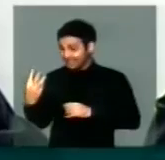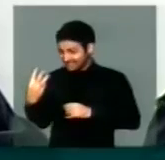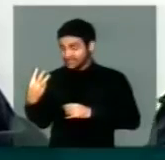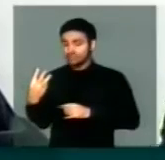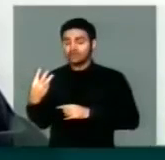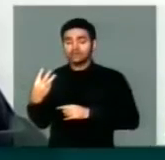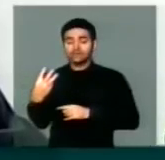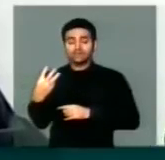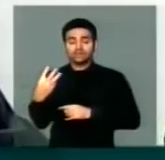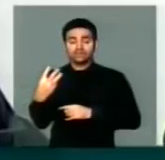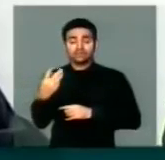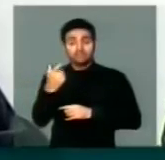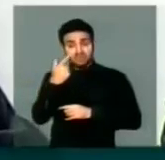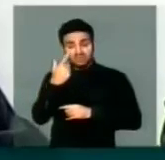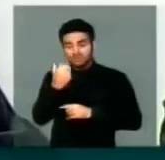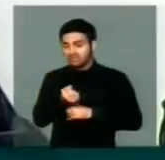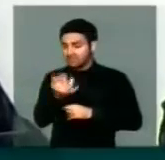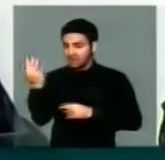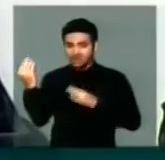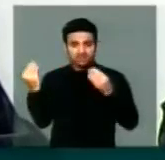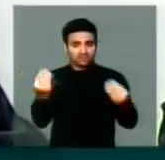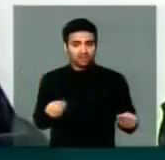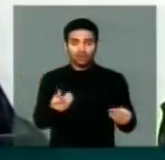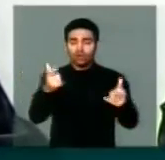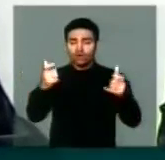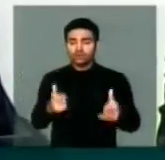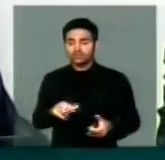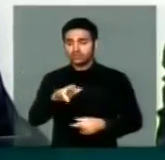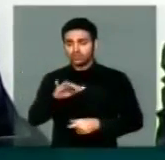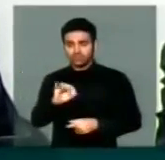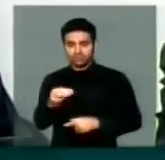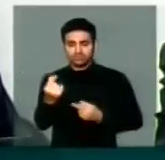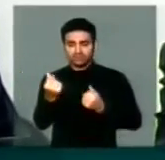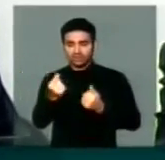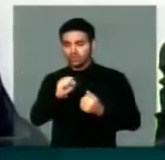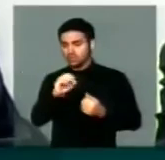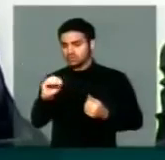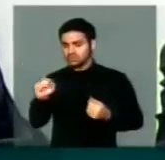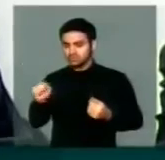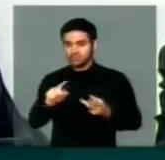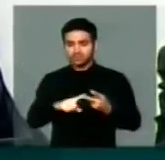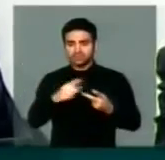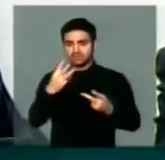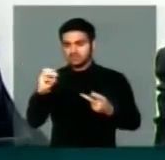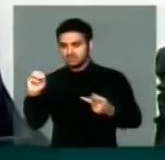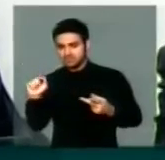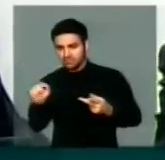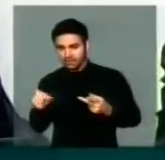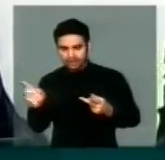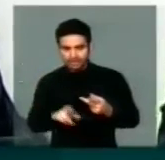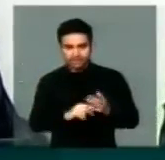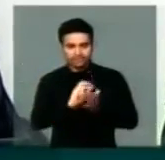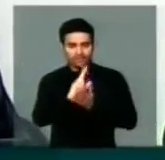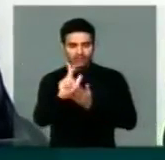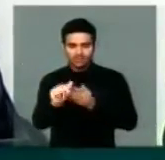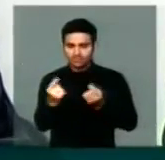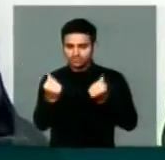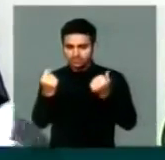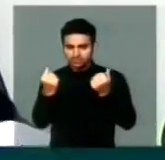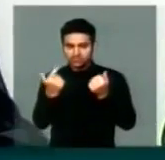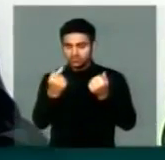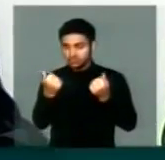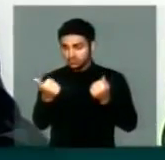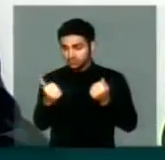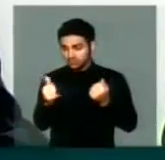Youssef, vieram fixos diversas entregas no Rio de Janeiro, de altos valores, R$800 mil, R$312 mil, entre outros. Apenas em